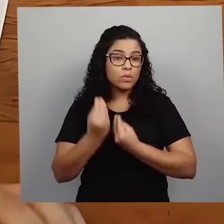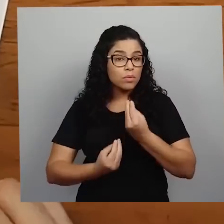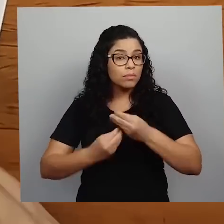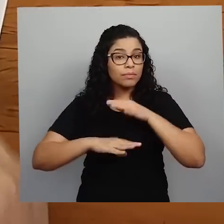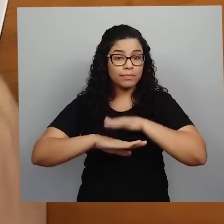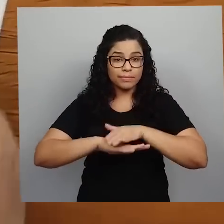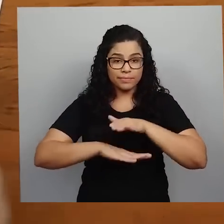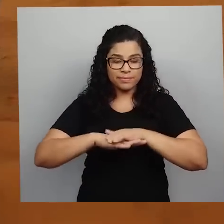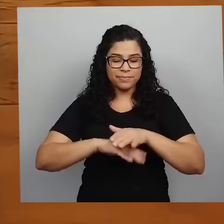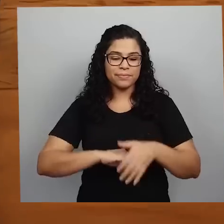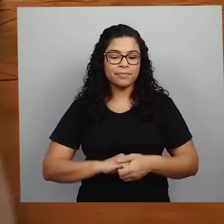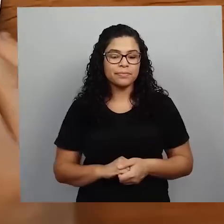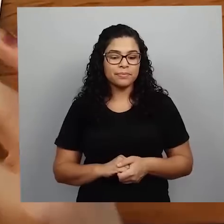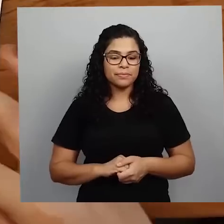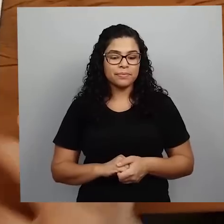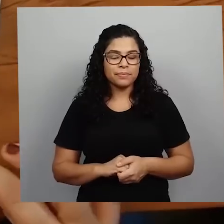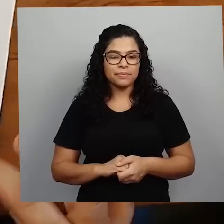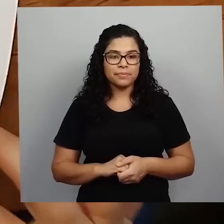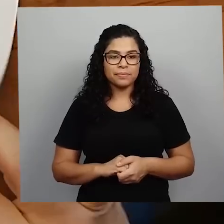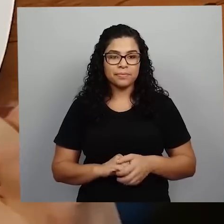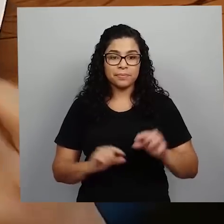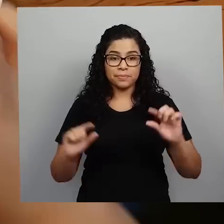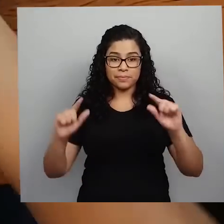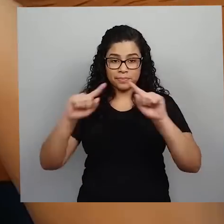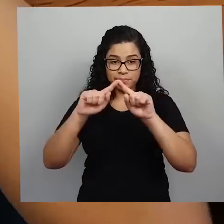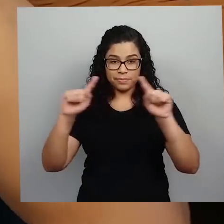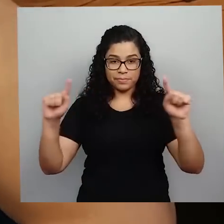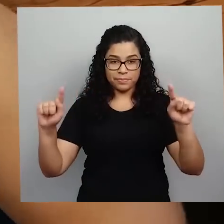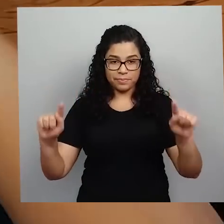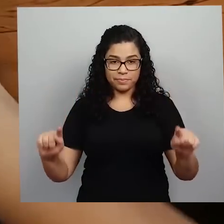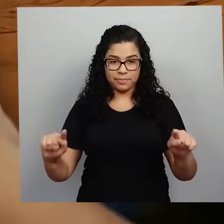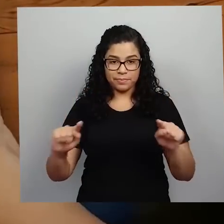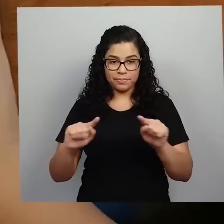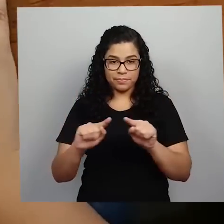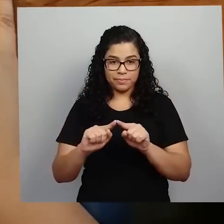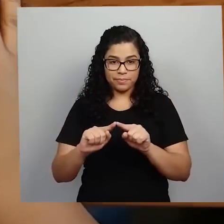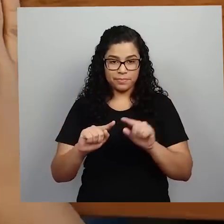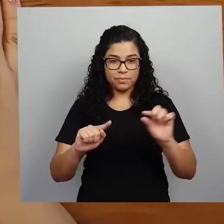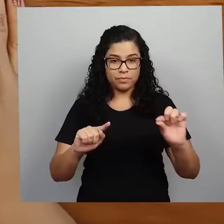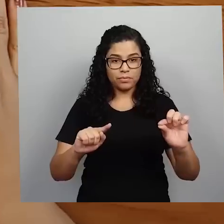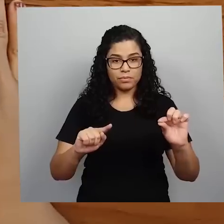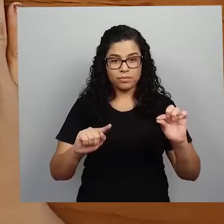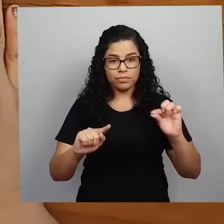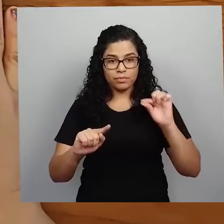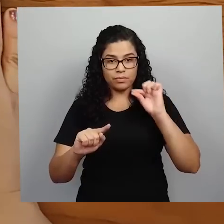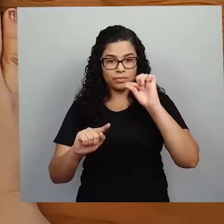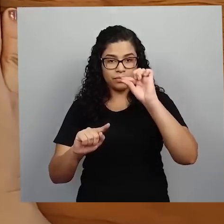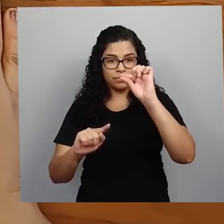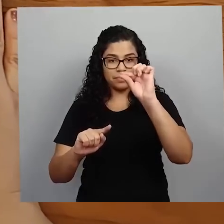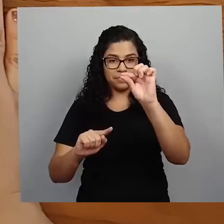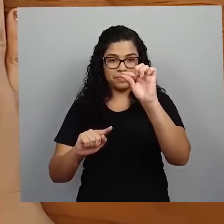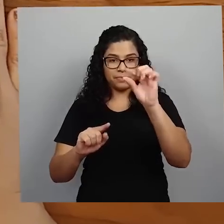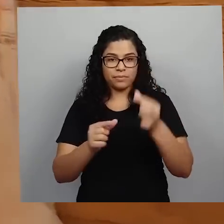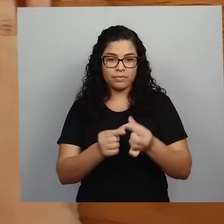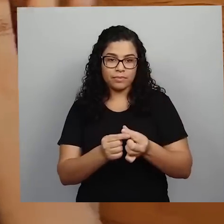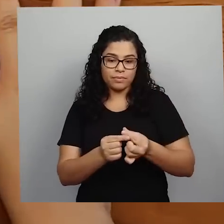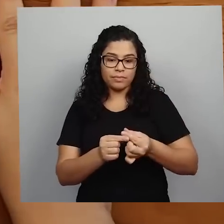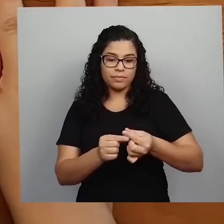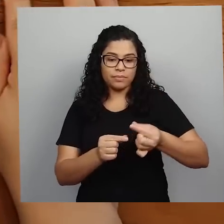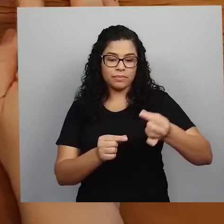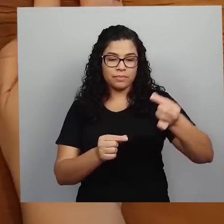fazer? Nós vamos pegar essa pontinha e encontrar aqui formando um